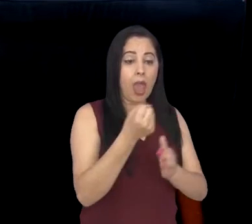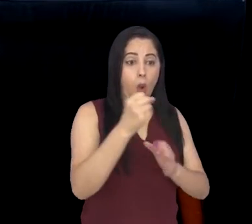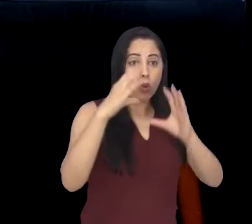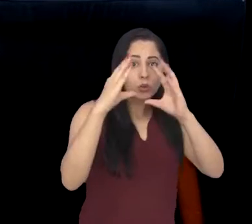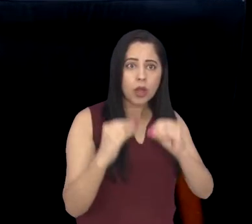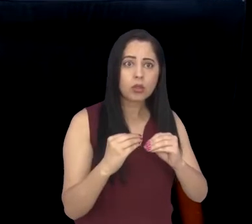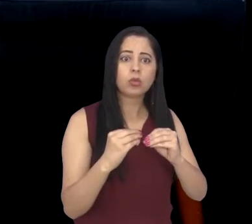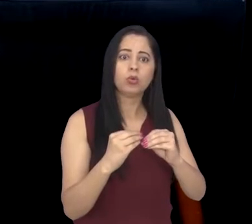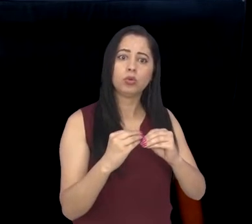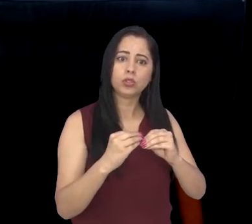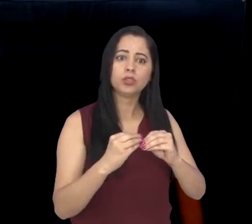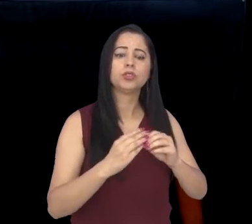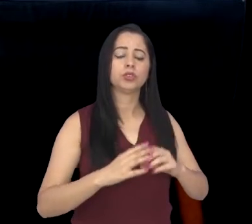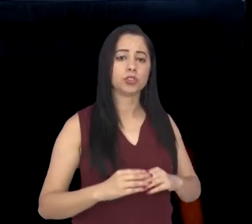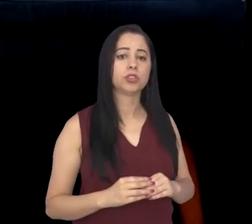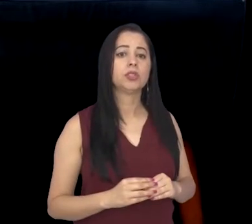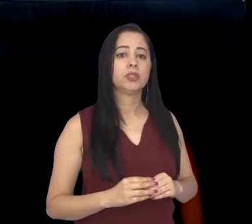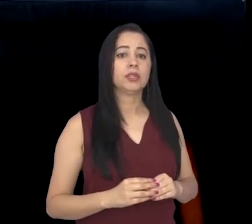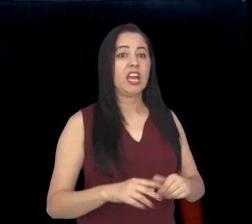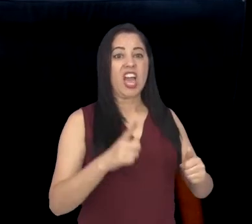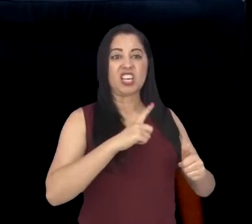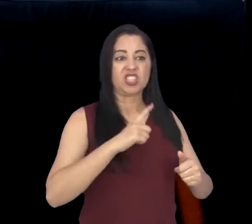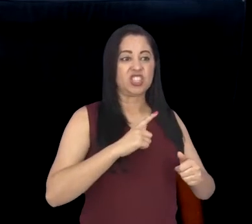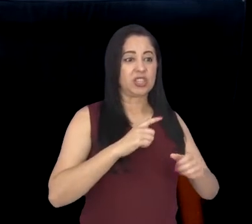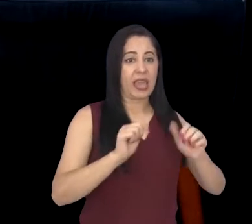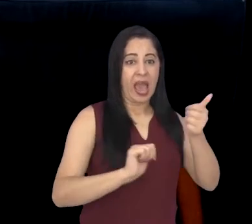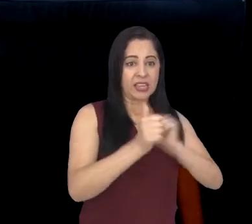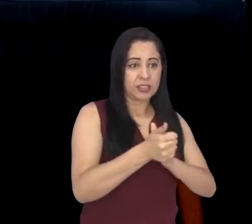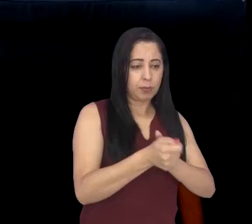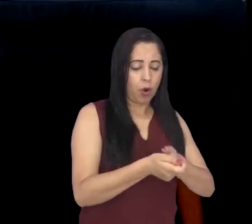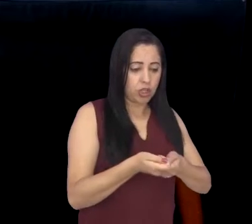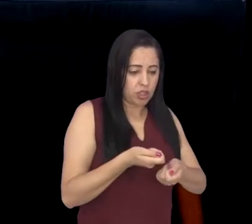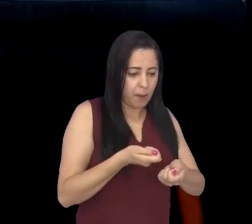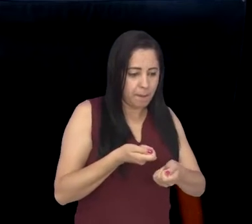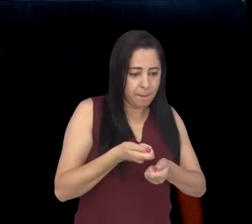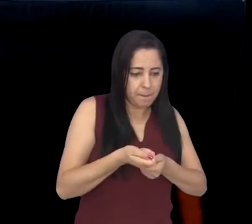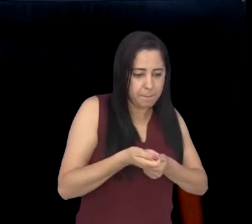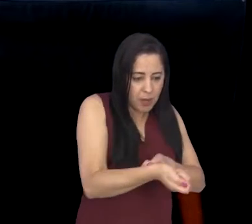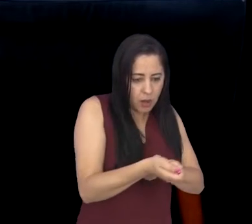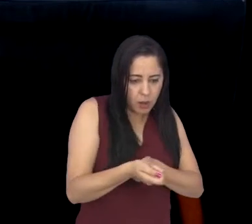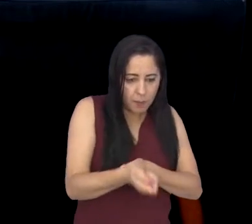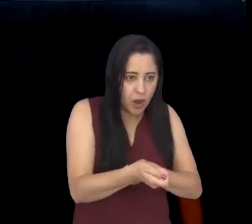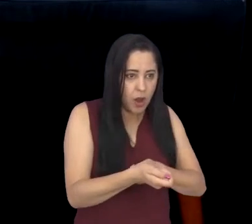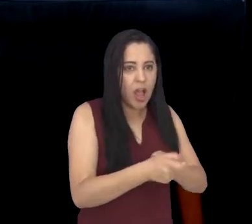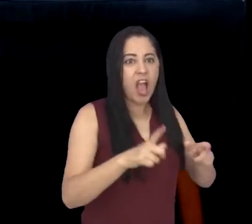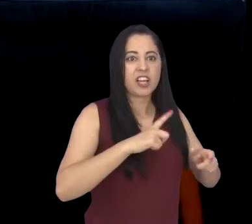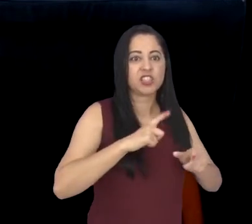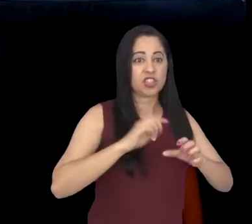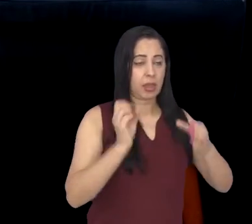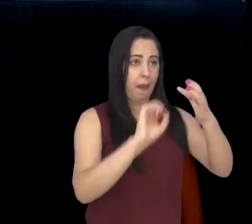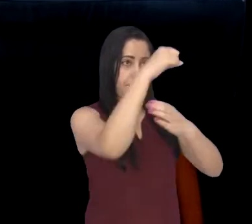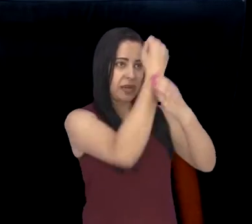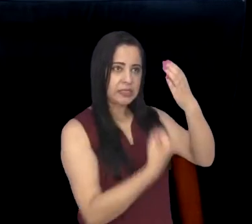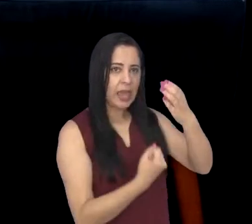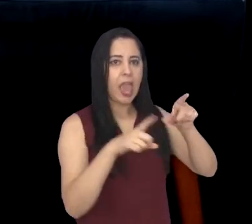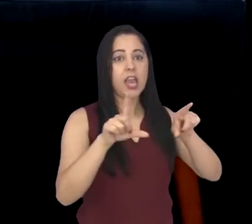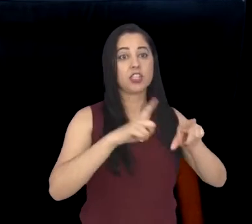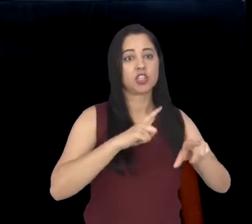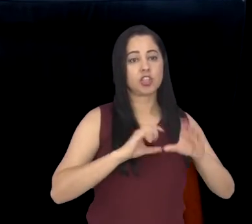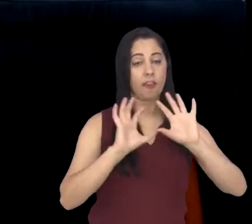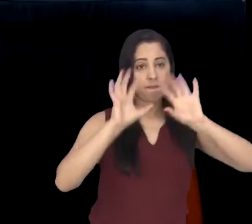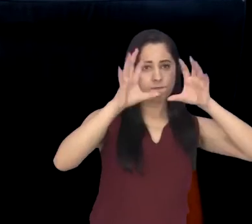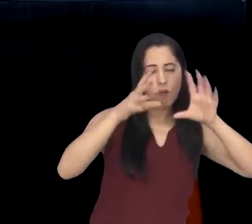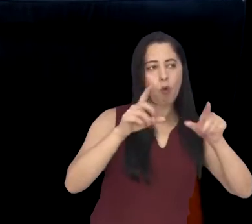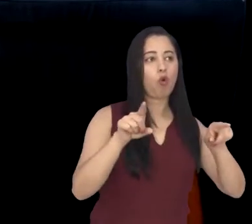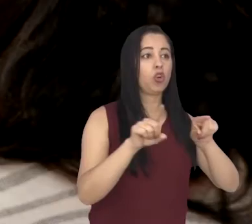visto isso. Que tinha sinuca, né, do chapéu, tinha basquete, vôlei, NBA,